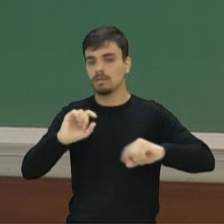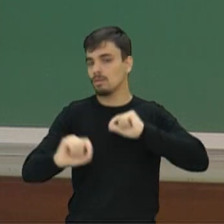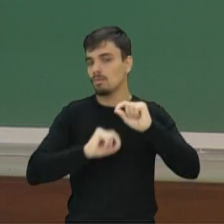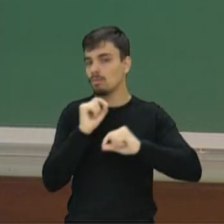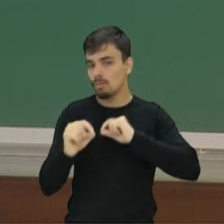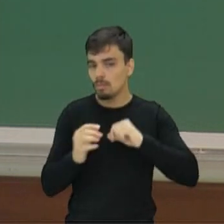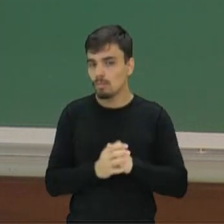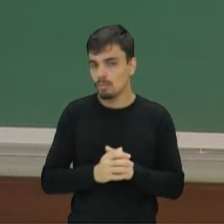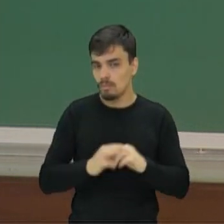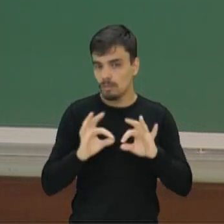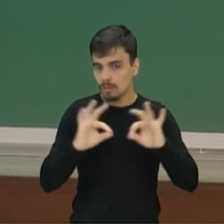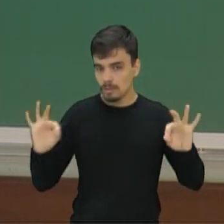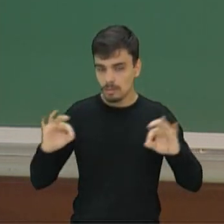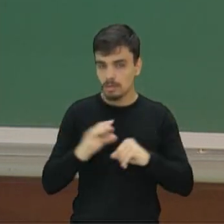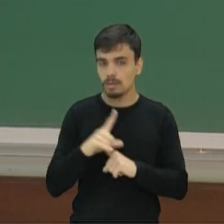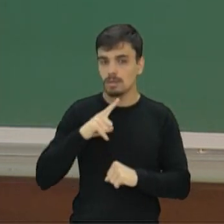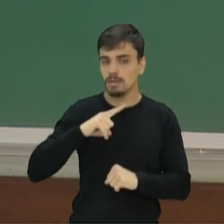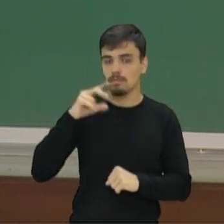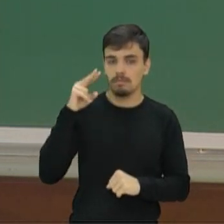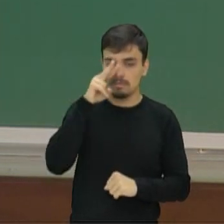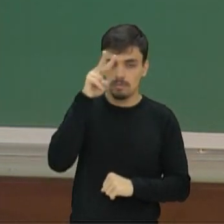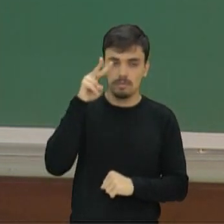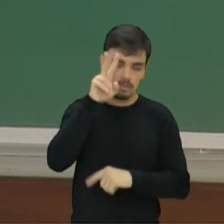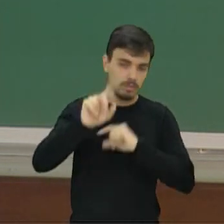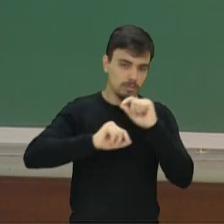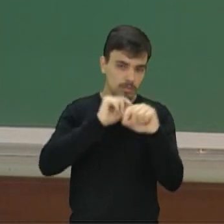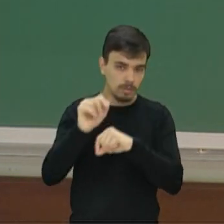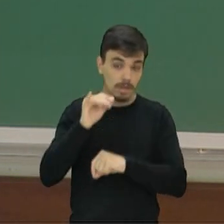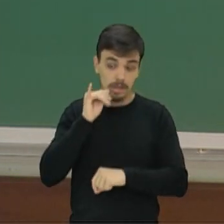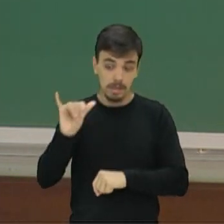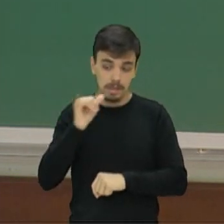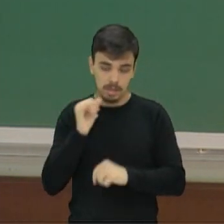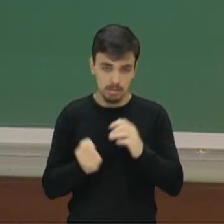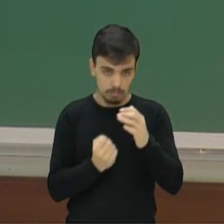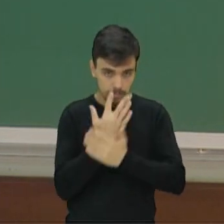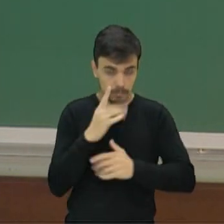uma força de origem elétrica.